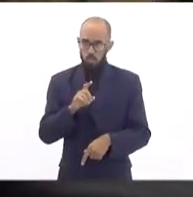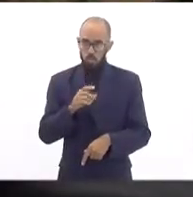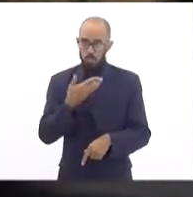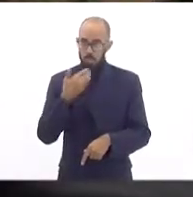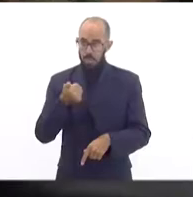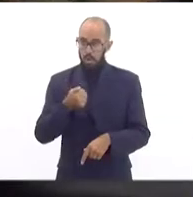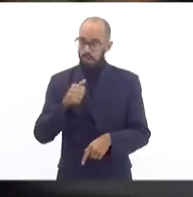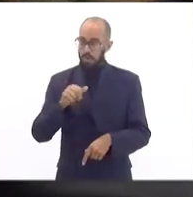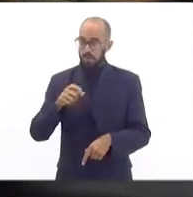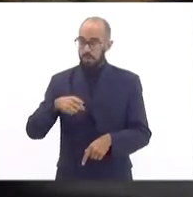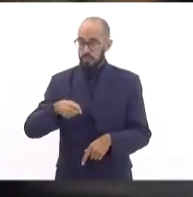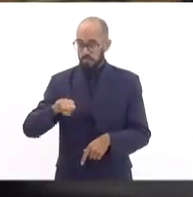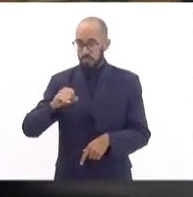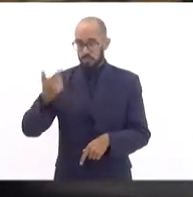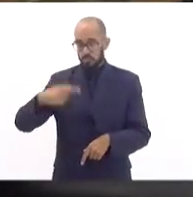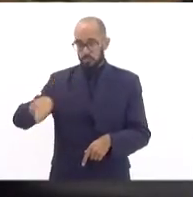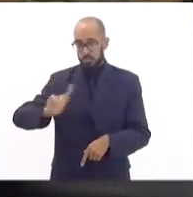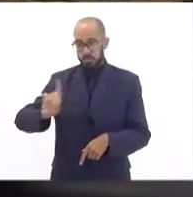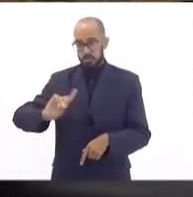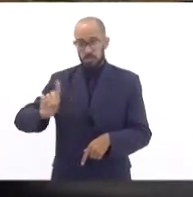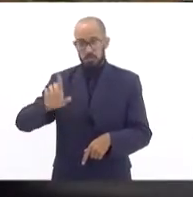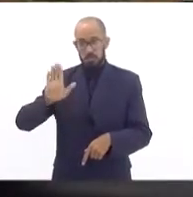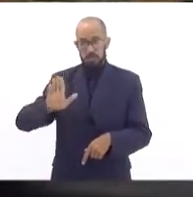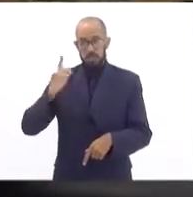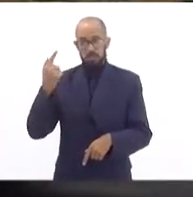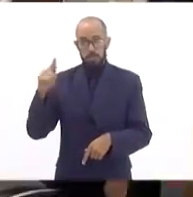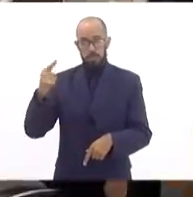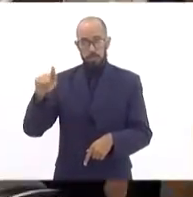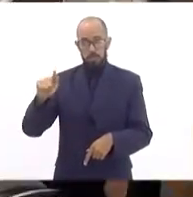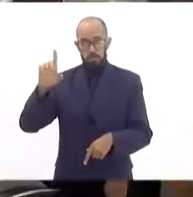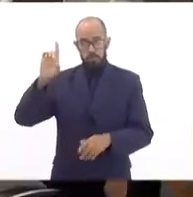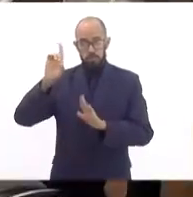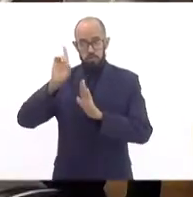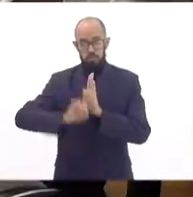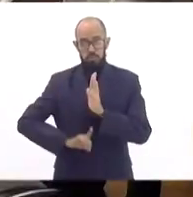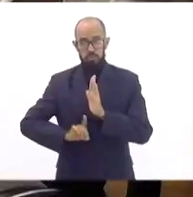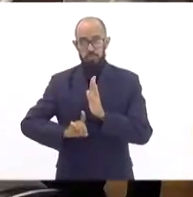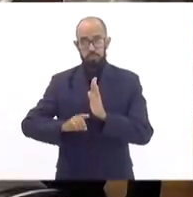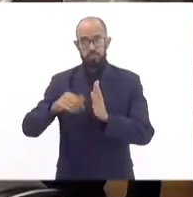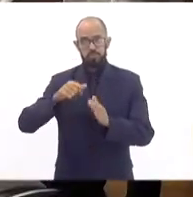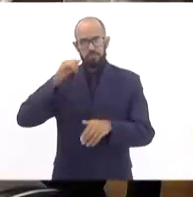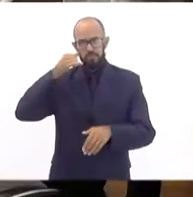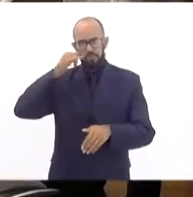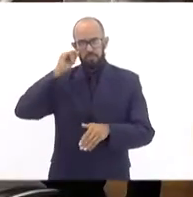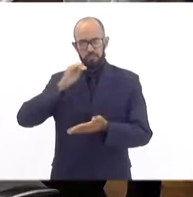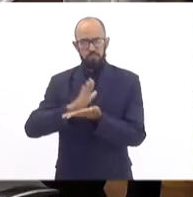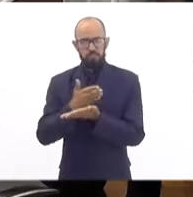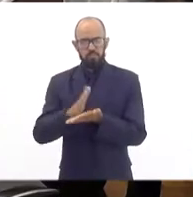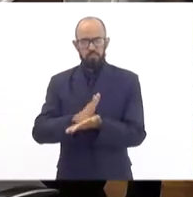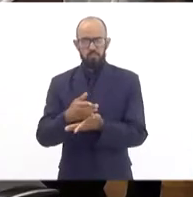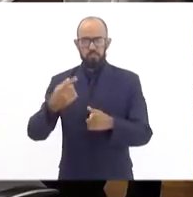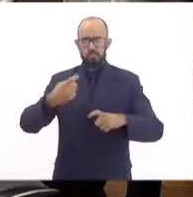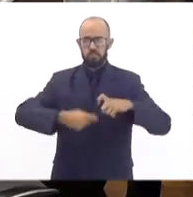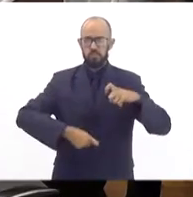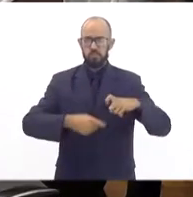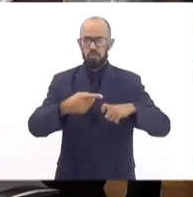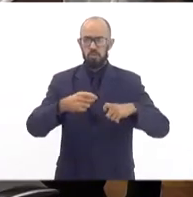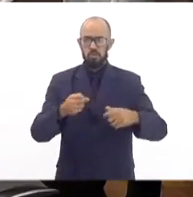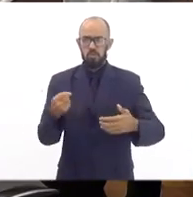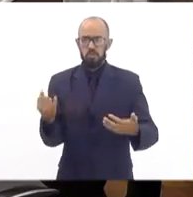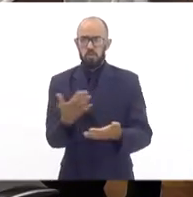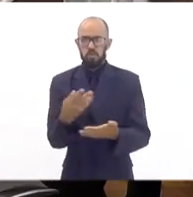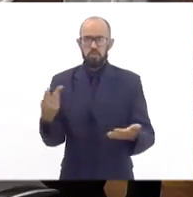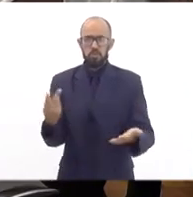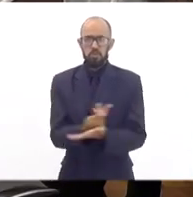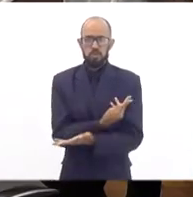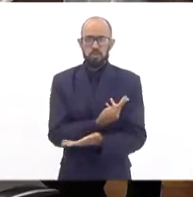Se faz isso para uma garantia de direito, para que as mulheres não tenham que ser importunadas sexualmente quando fazem um deslocamento, quando,